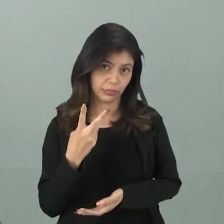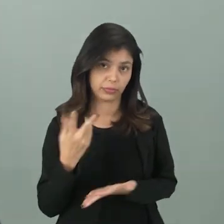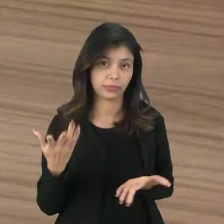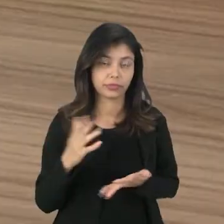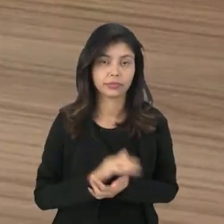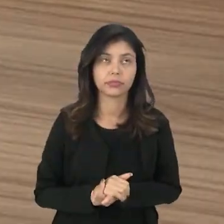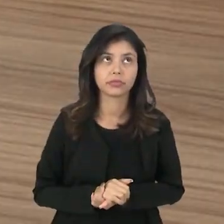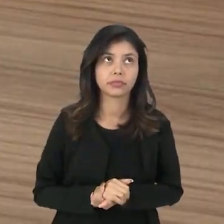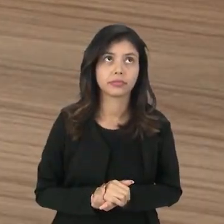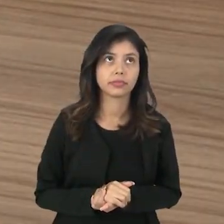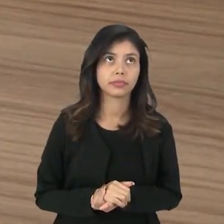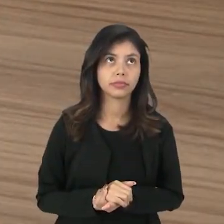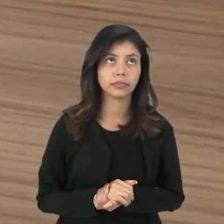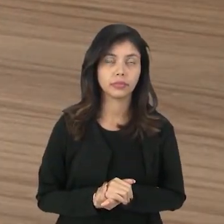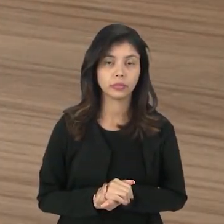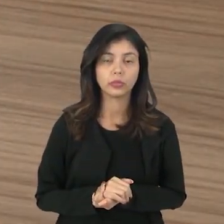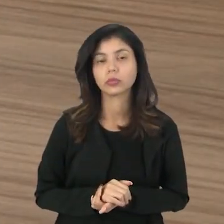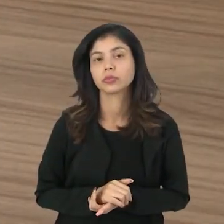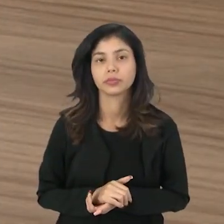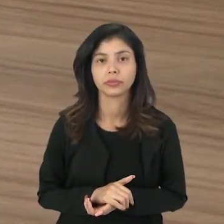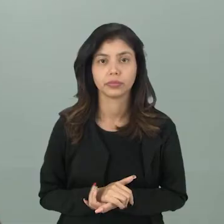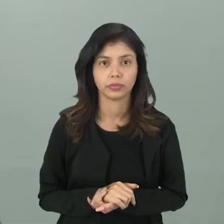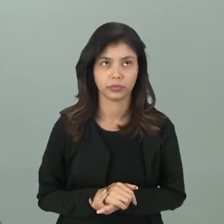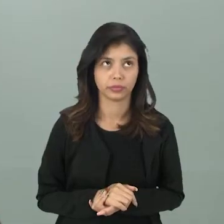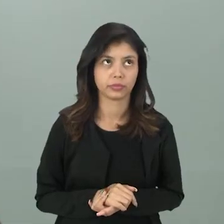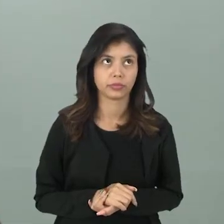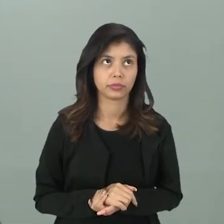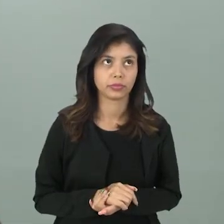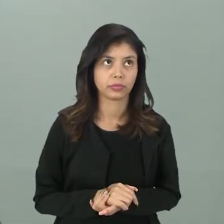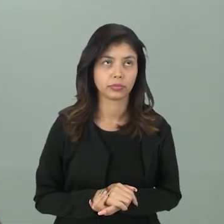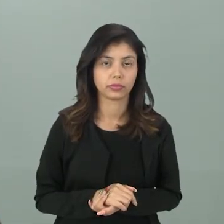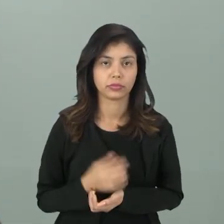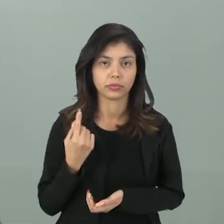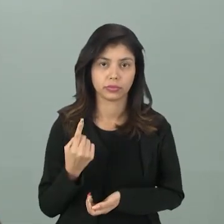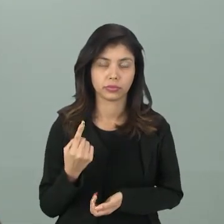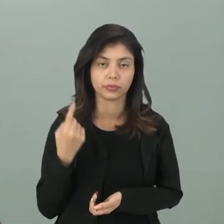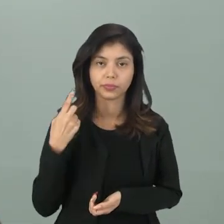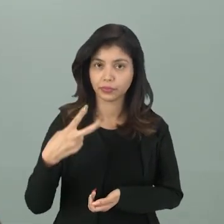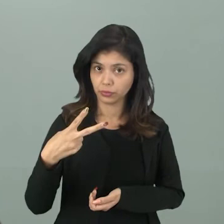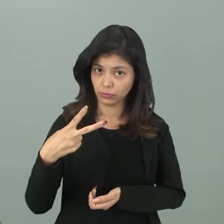2 votos. E a Magali recebeu